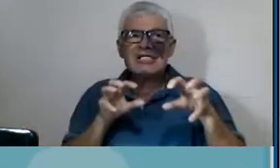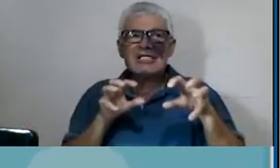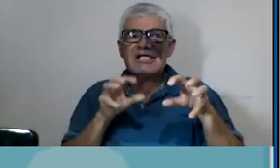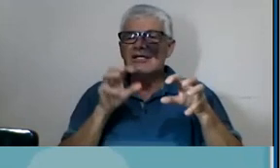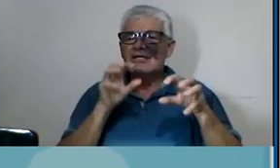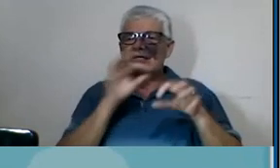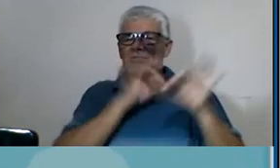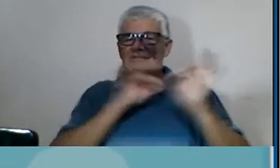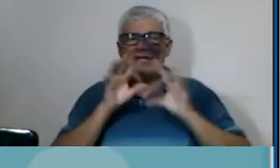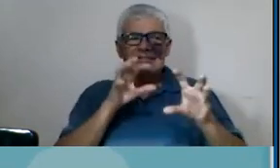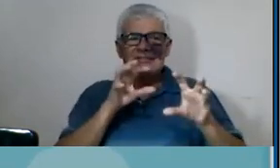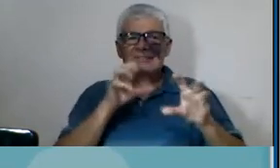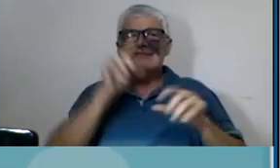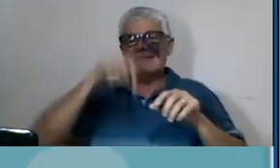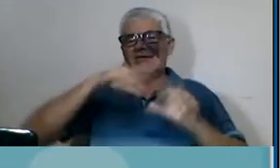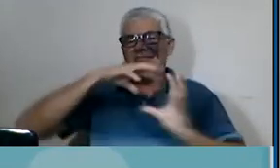Oi.